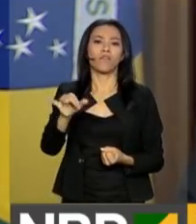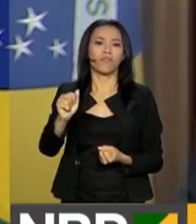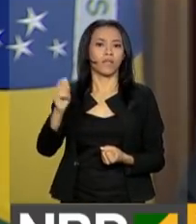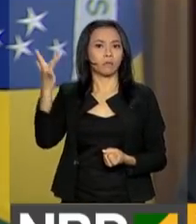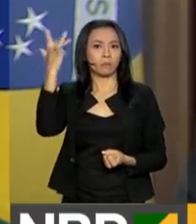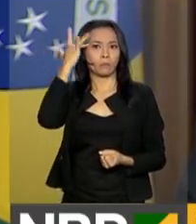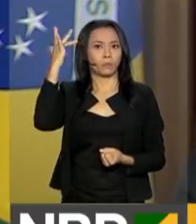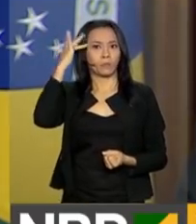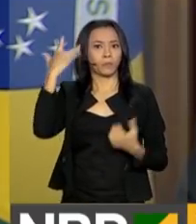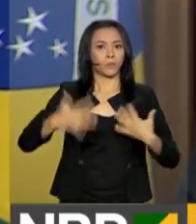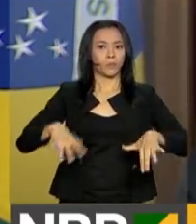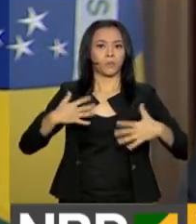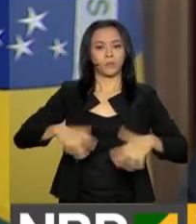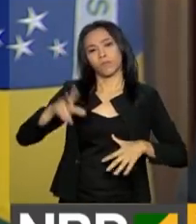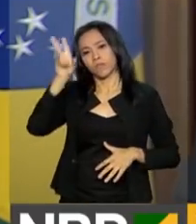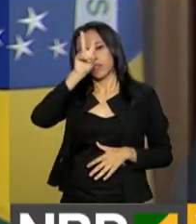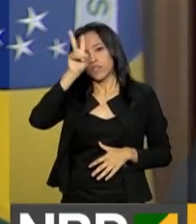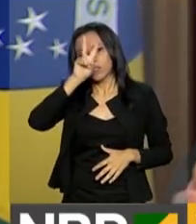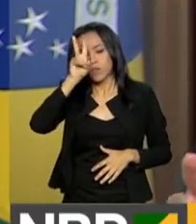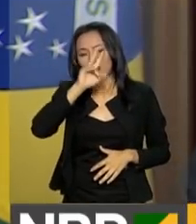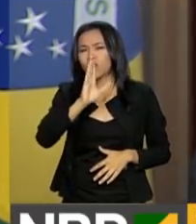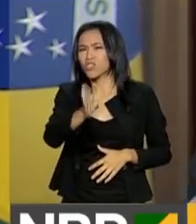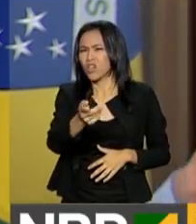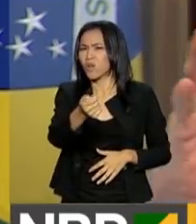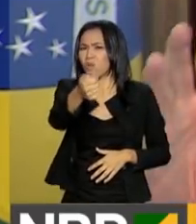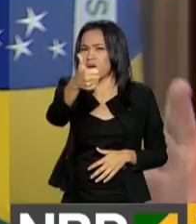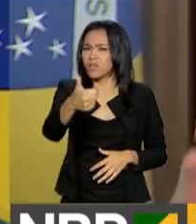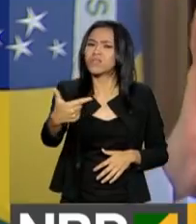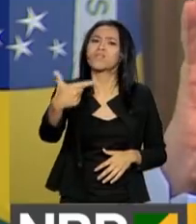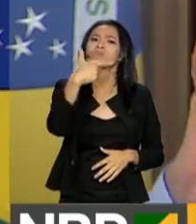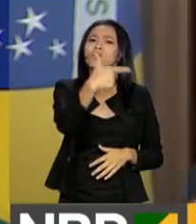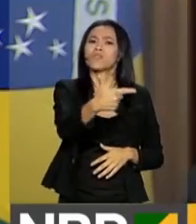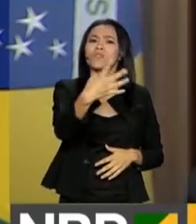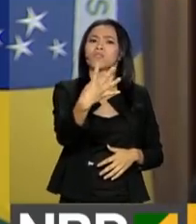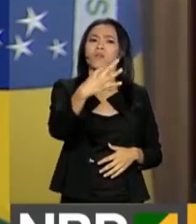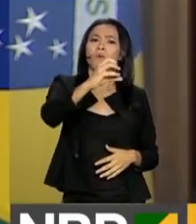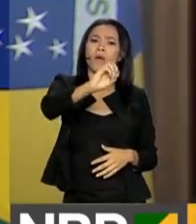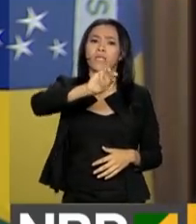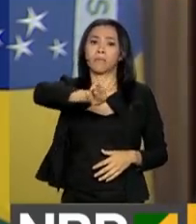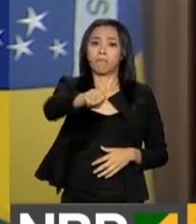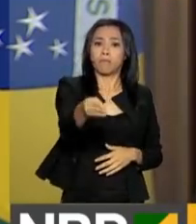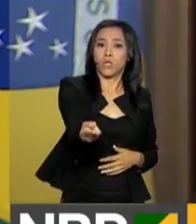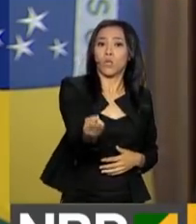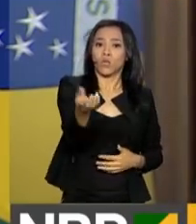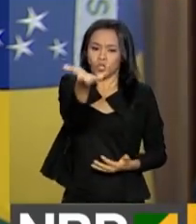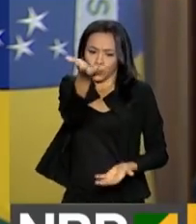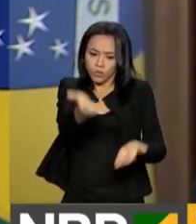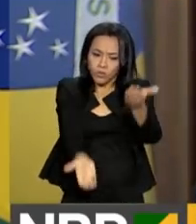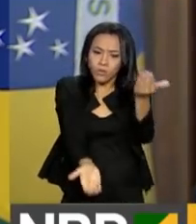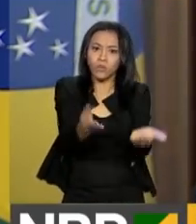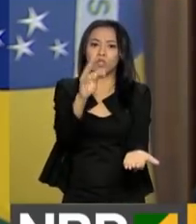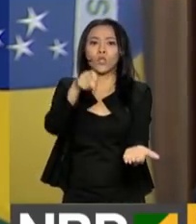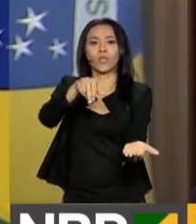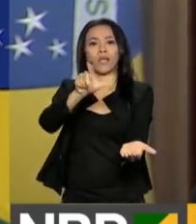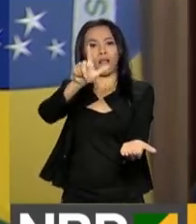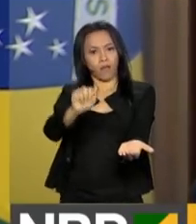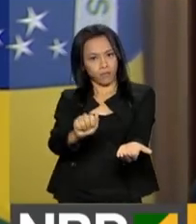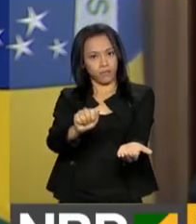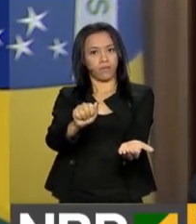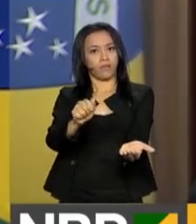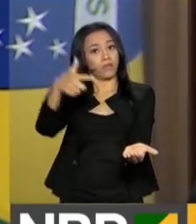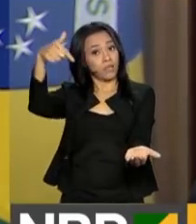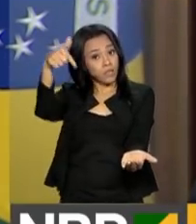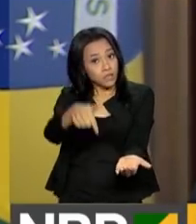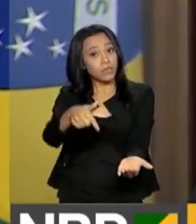história foram quase 240 milhões de toneladas grãos né e esta medida